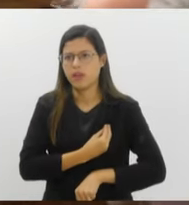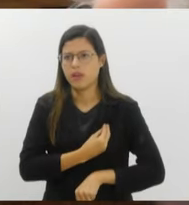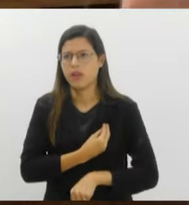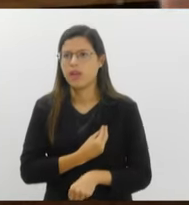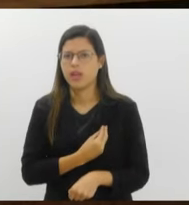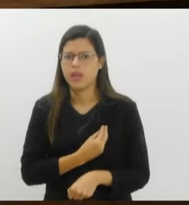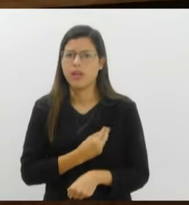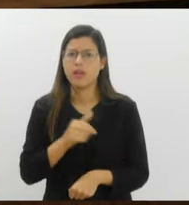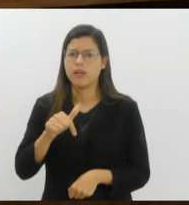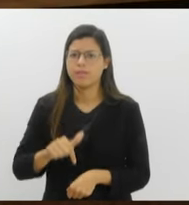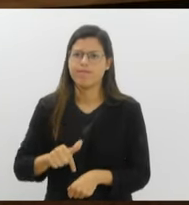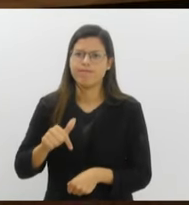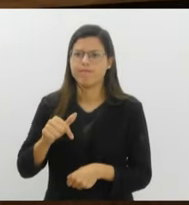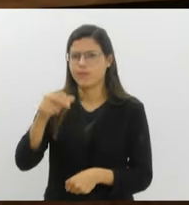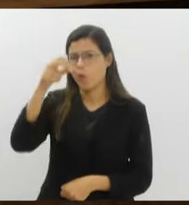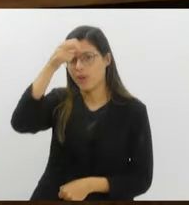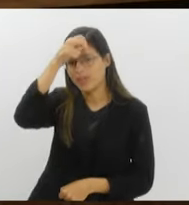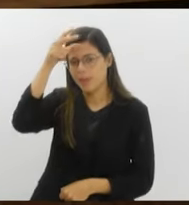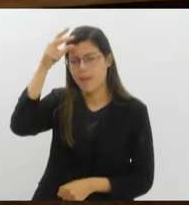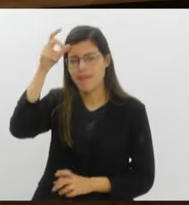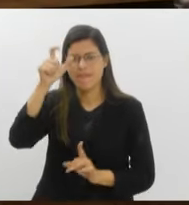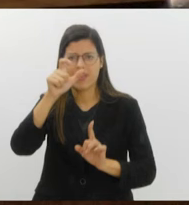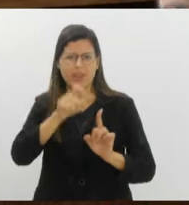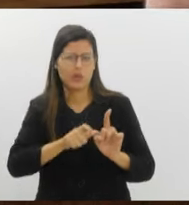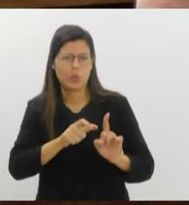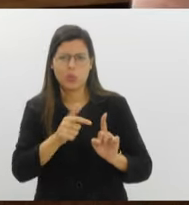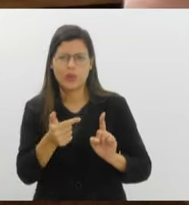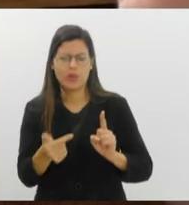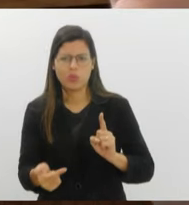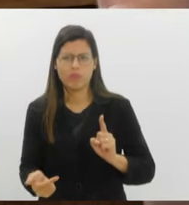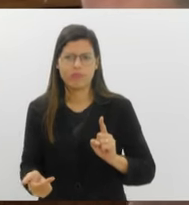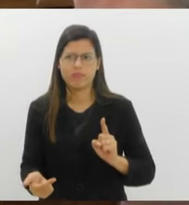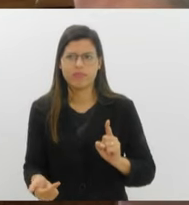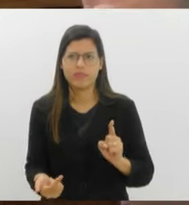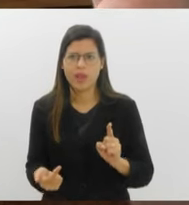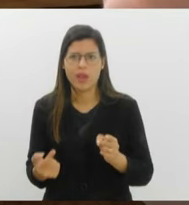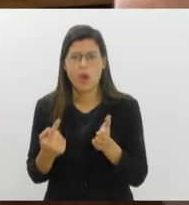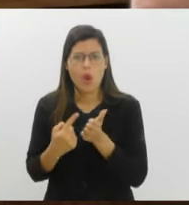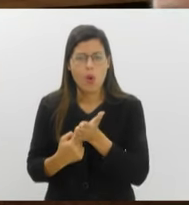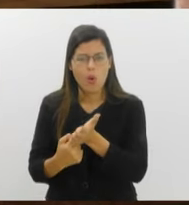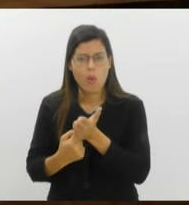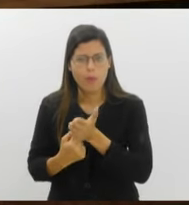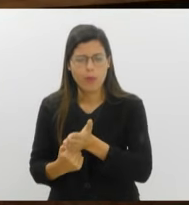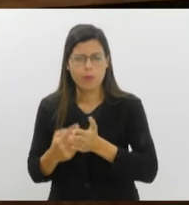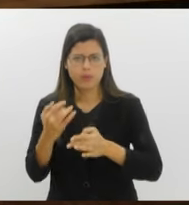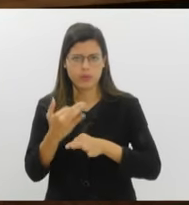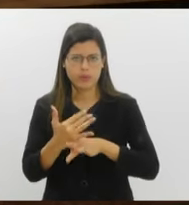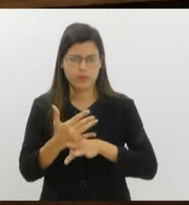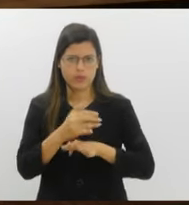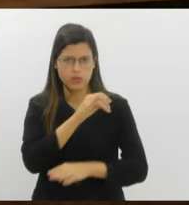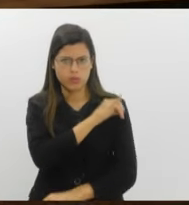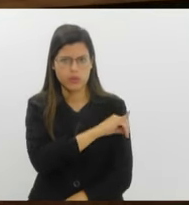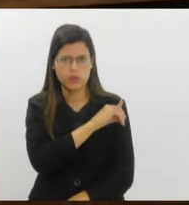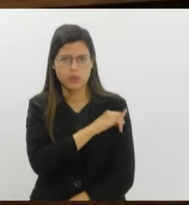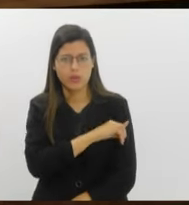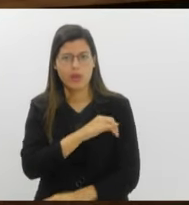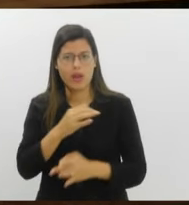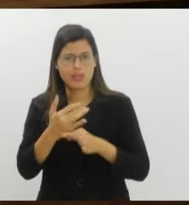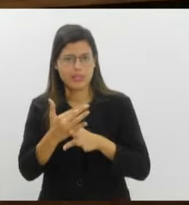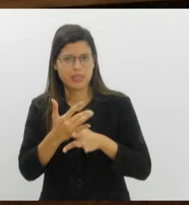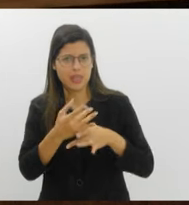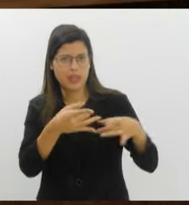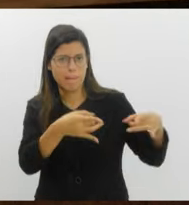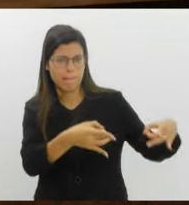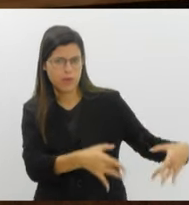desse desprefeito que não tem o mínimo de compromisso com a cidade do Rio. A cidade está abandonada, está largada,